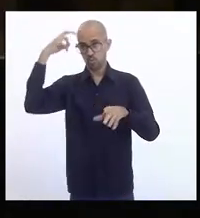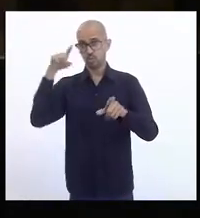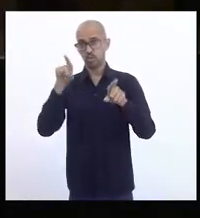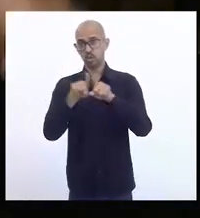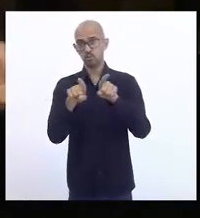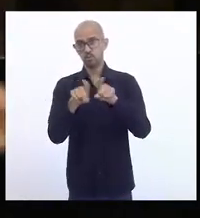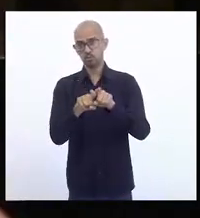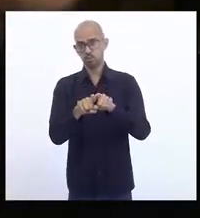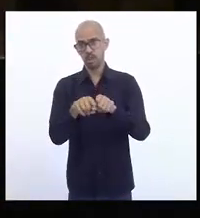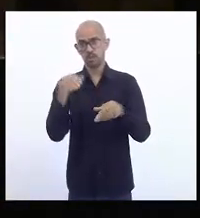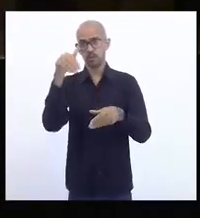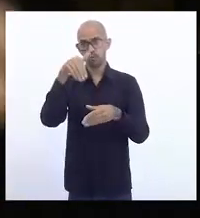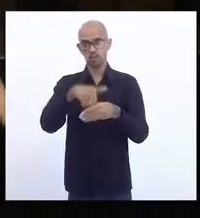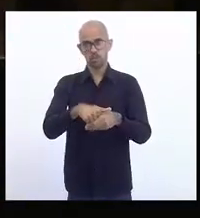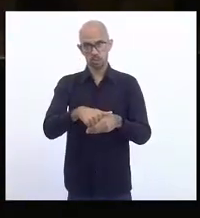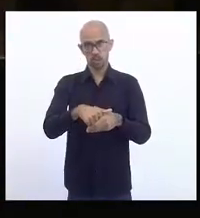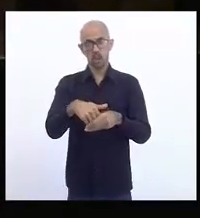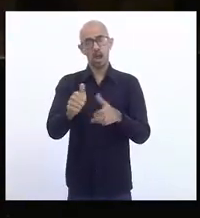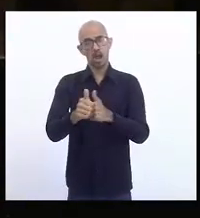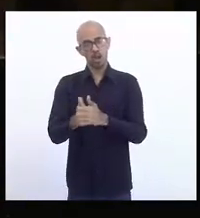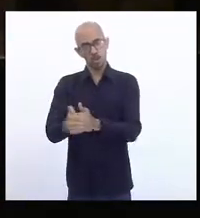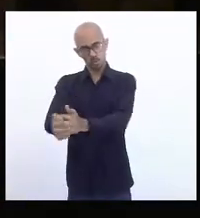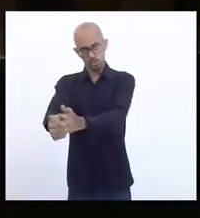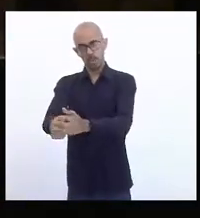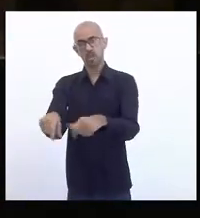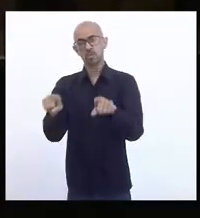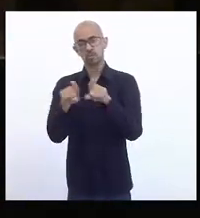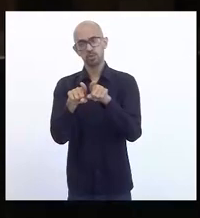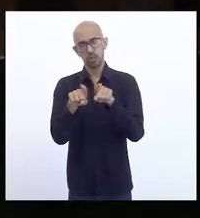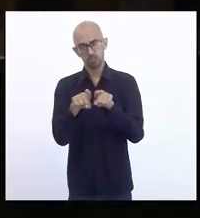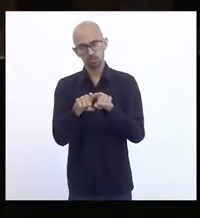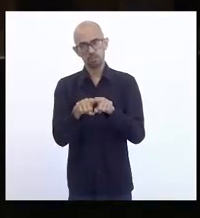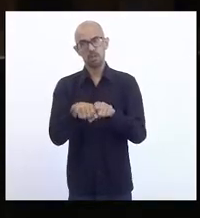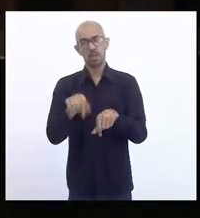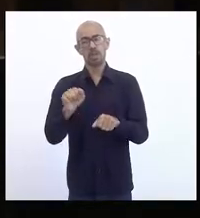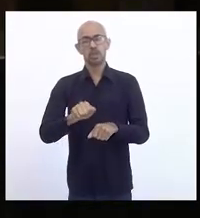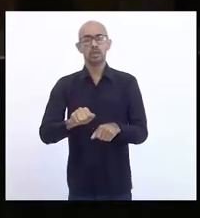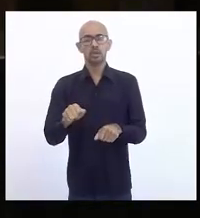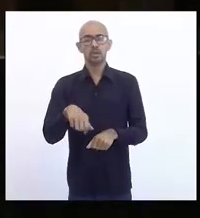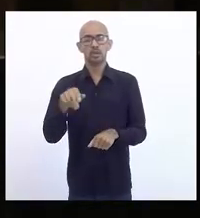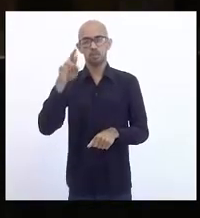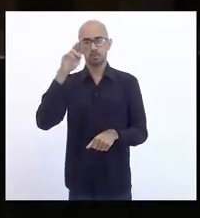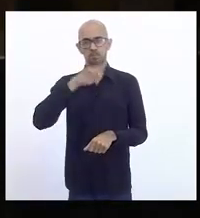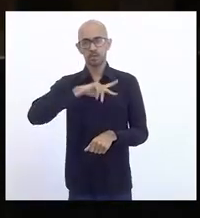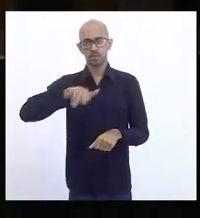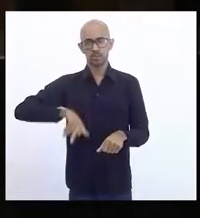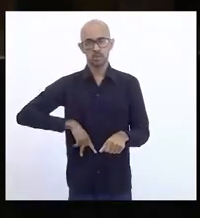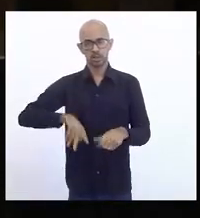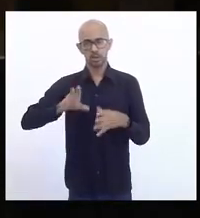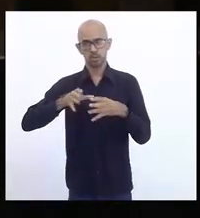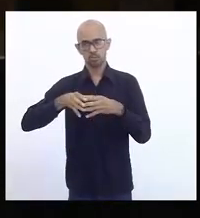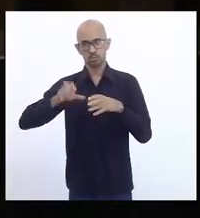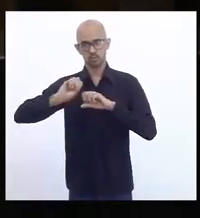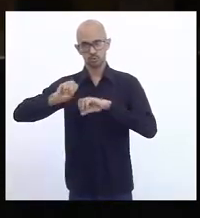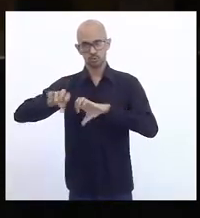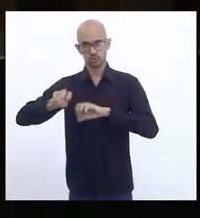parecer favorável, acompanhando, inclusive, o parecer do presidente da Comissão de Educação.